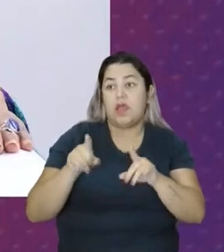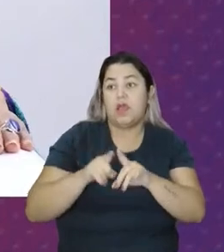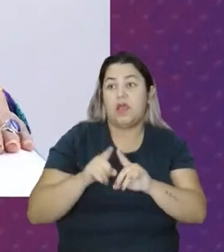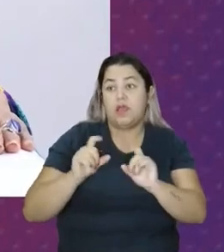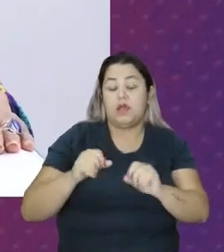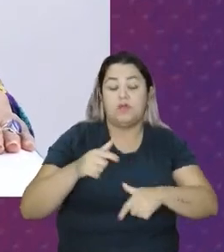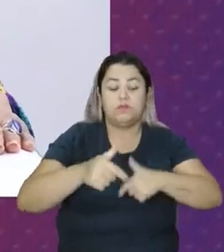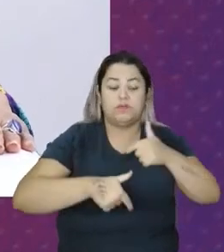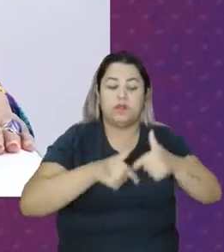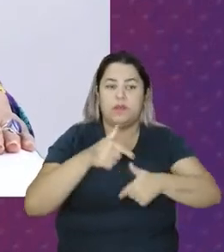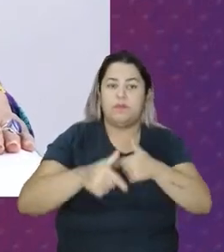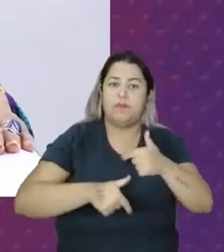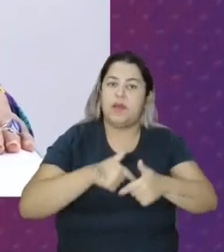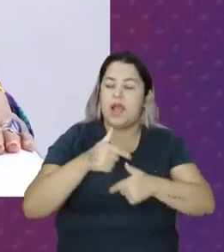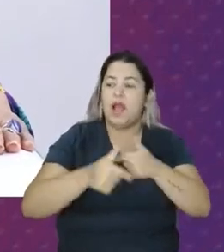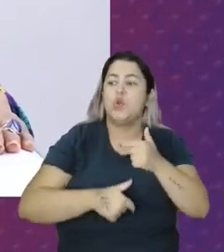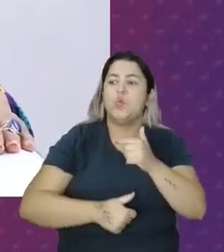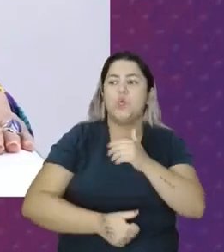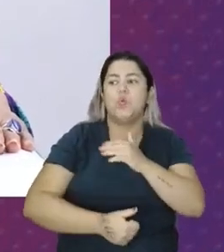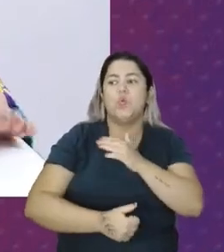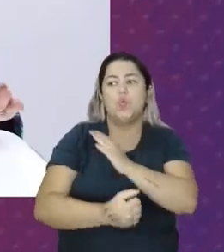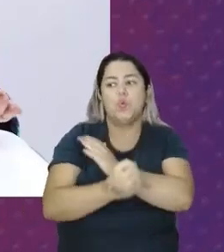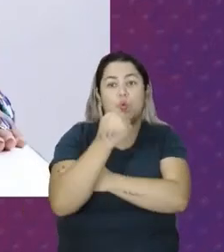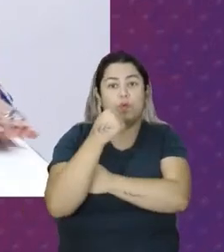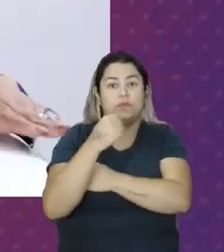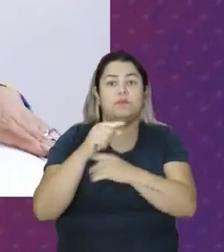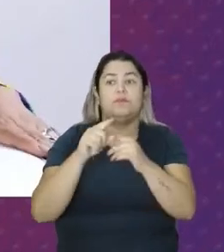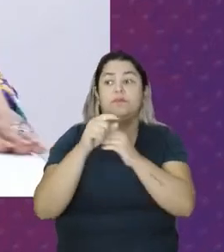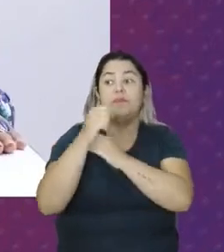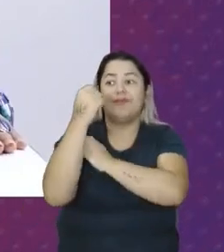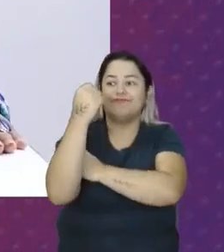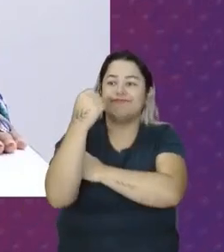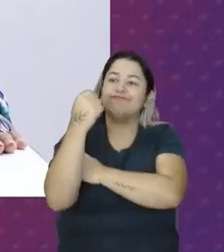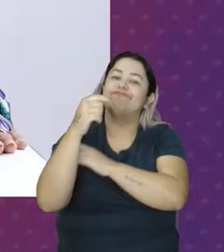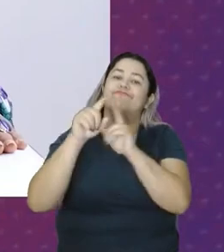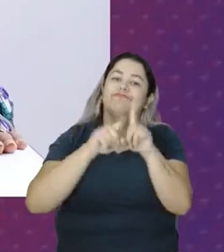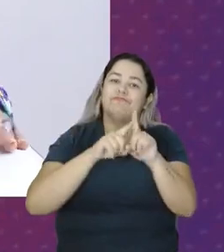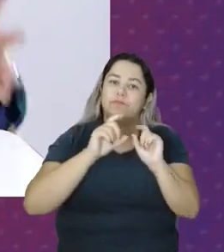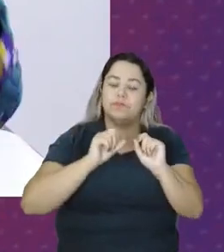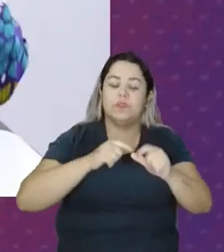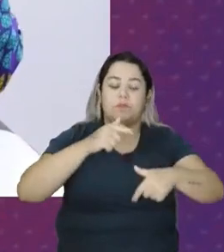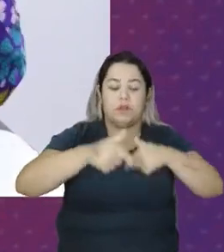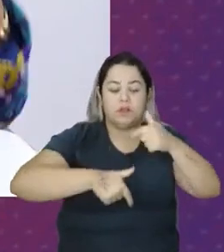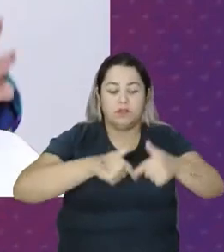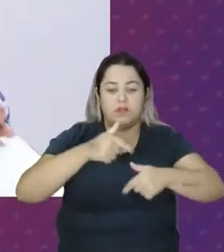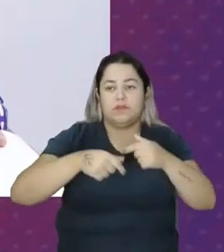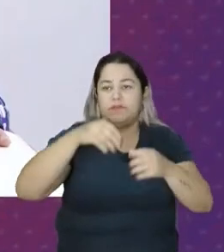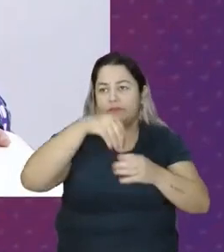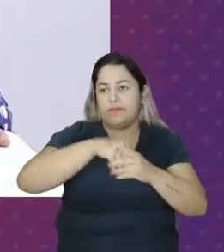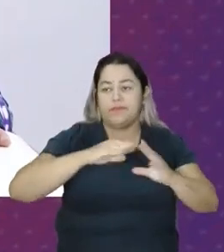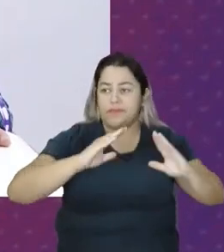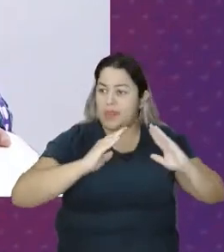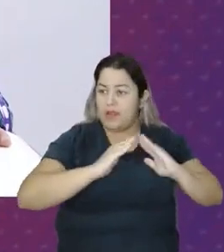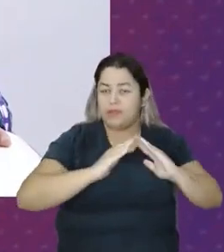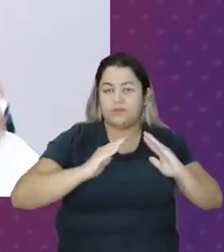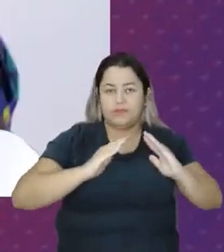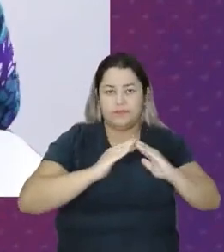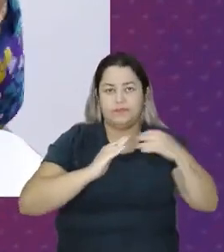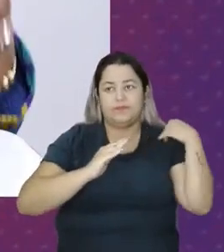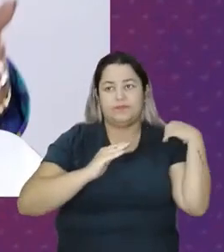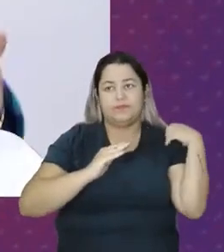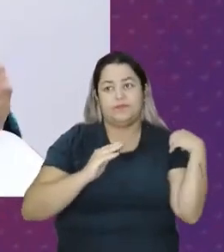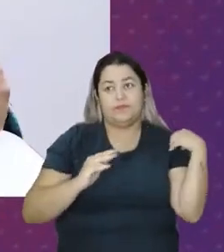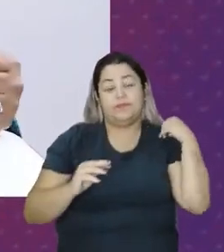ao trabalho braçal, né? Trabalho doméstico e trabalho braçal. E isso está no imaginário. E